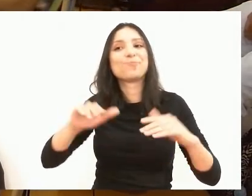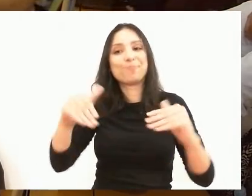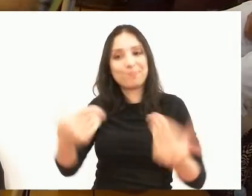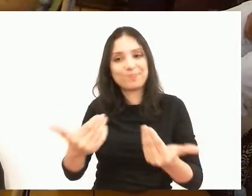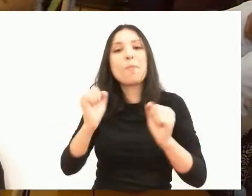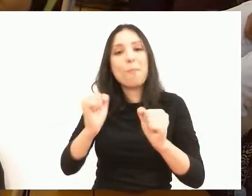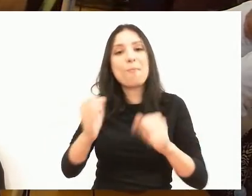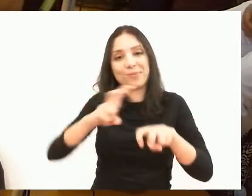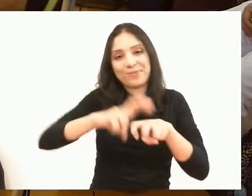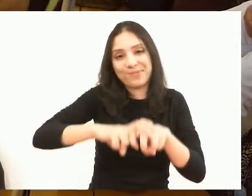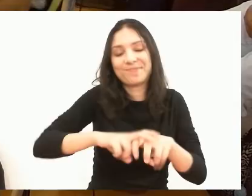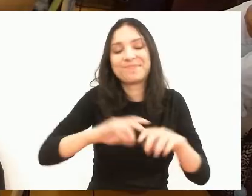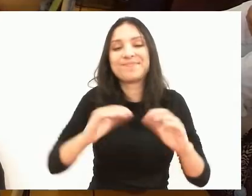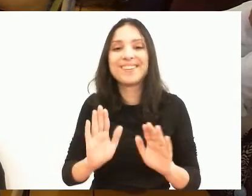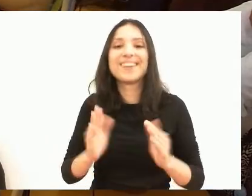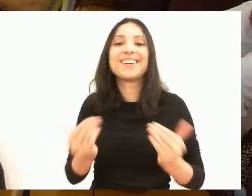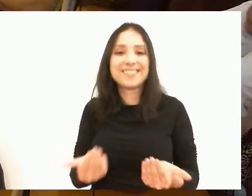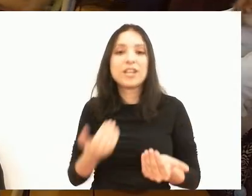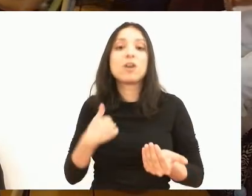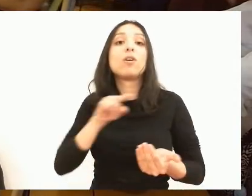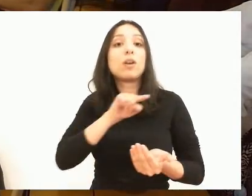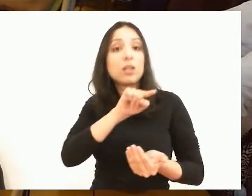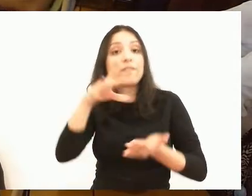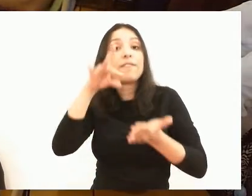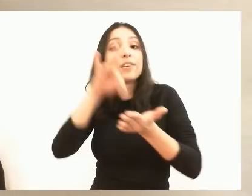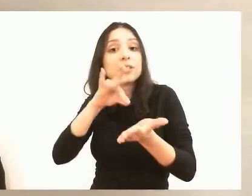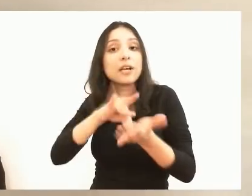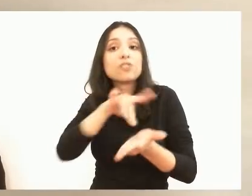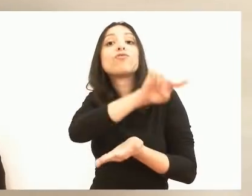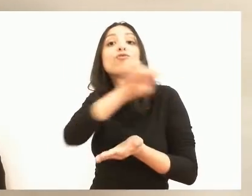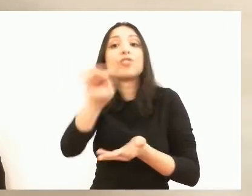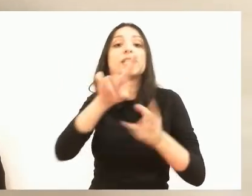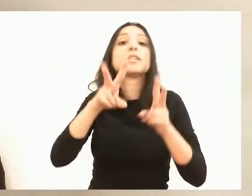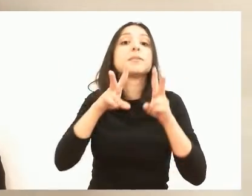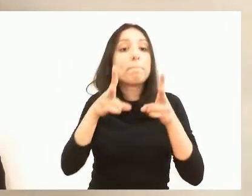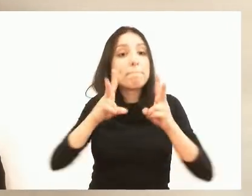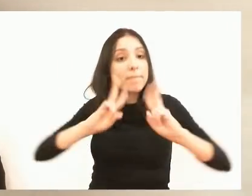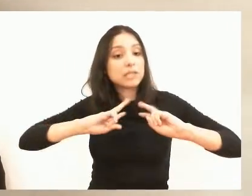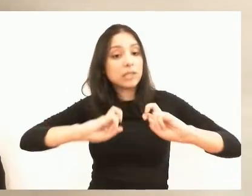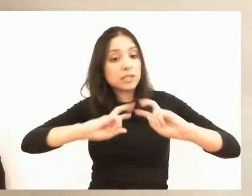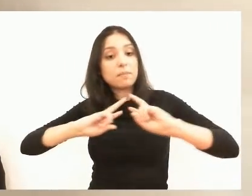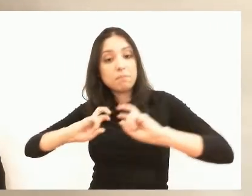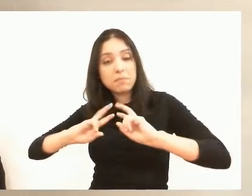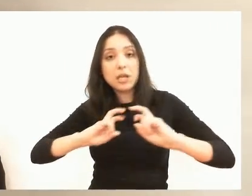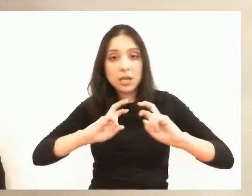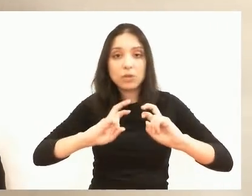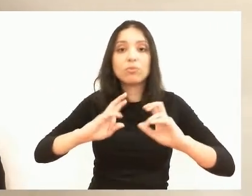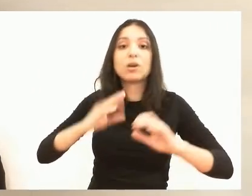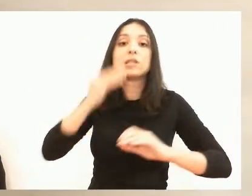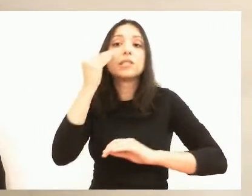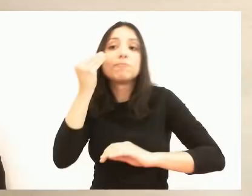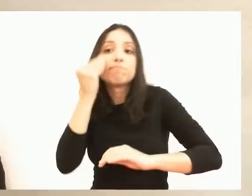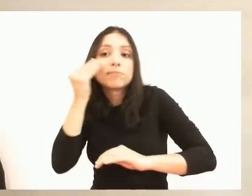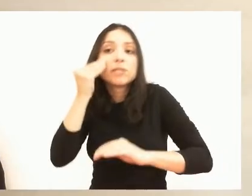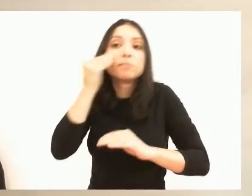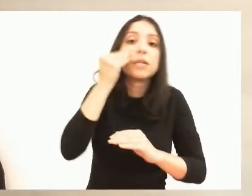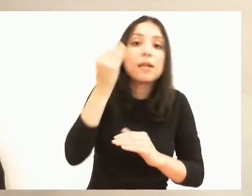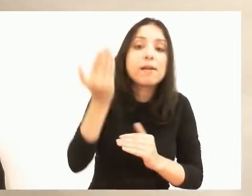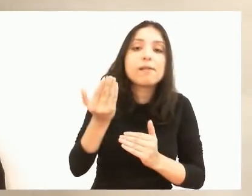são esses reconhecimentos do que você faz enquanto se faz nesse jogo de experimentação